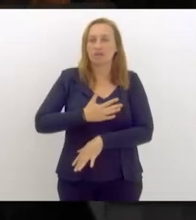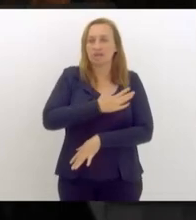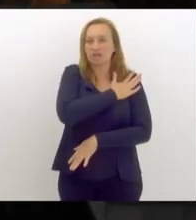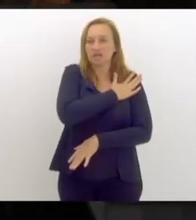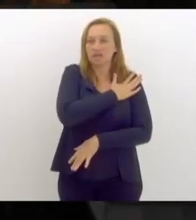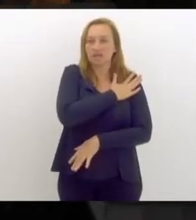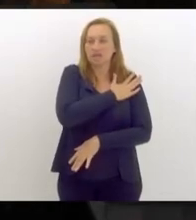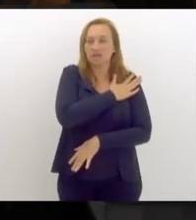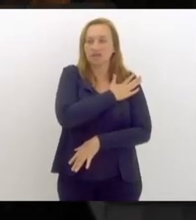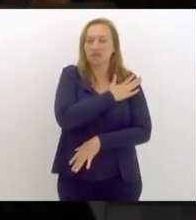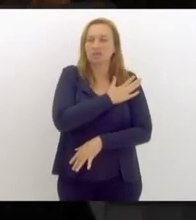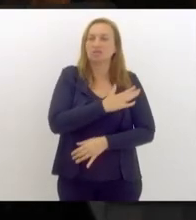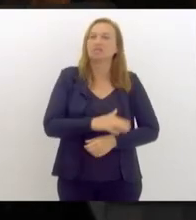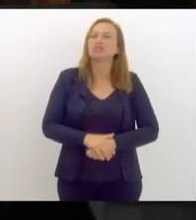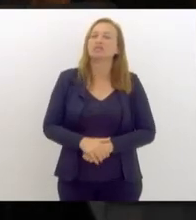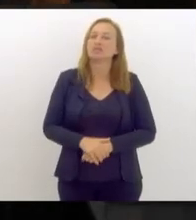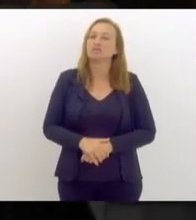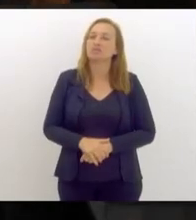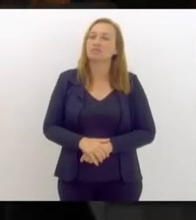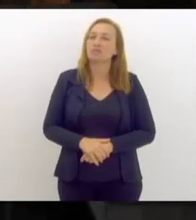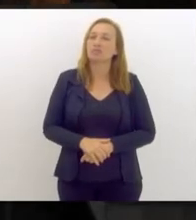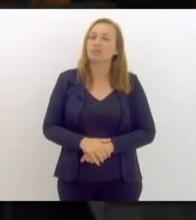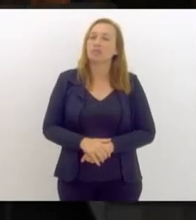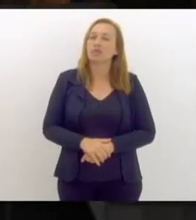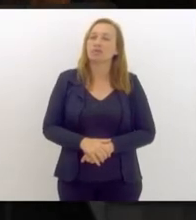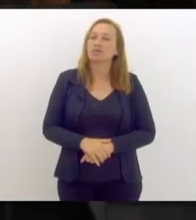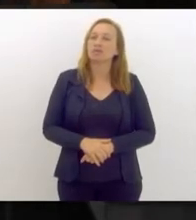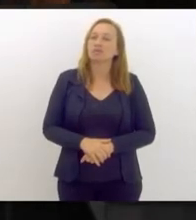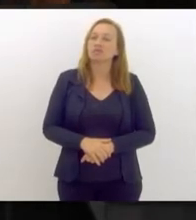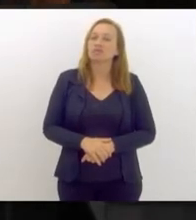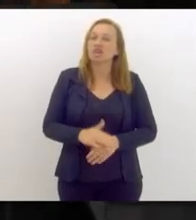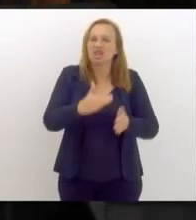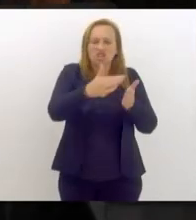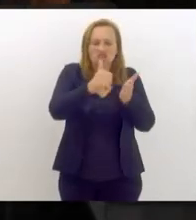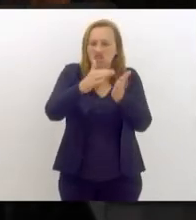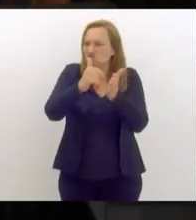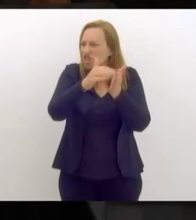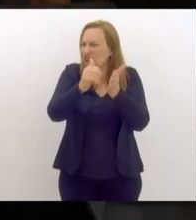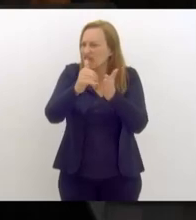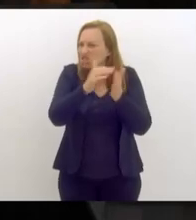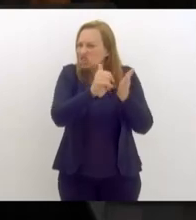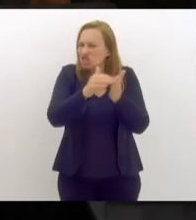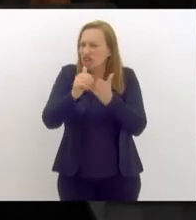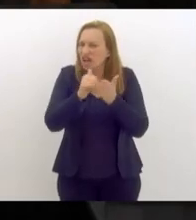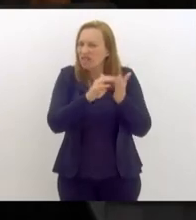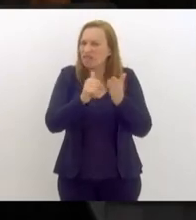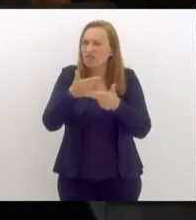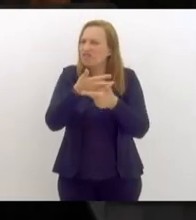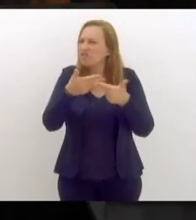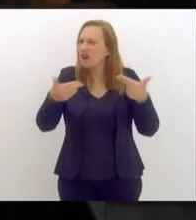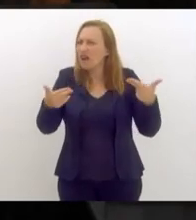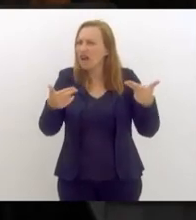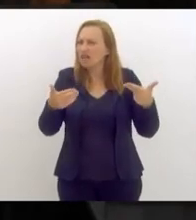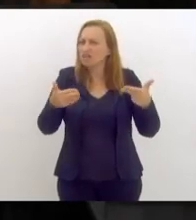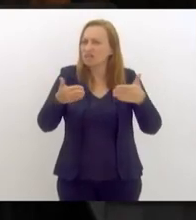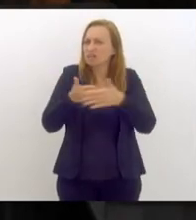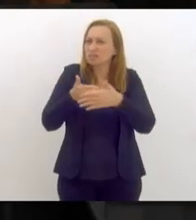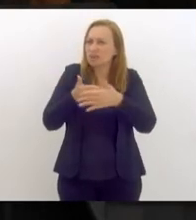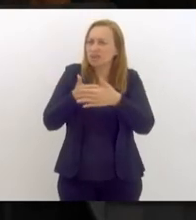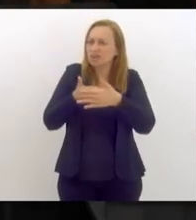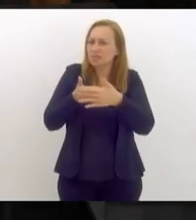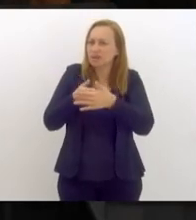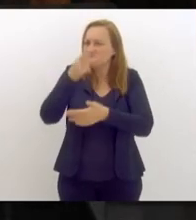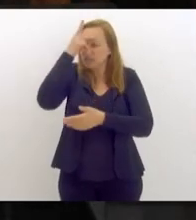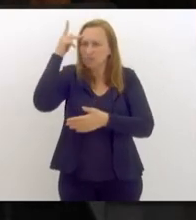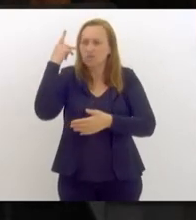a tirar obstáculos construídos em dezenas de logradouros públicos que as pessoas não têm